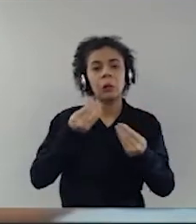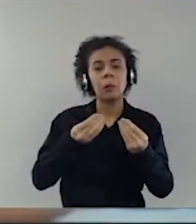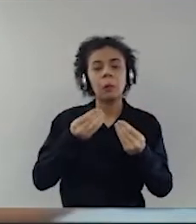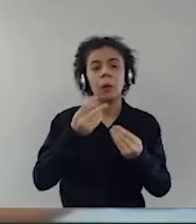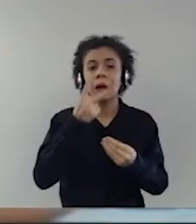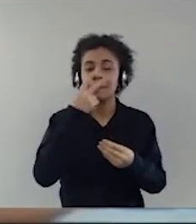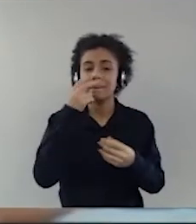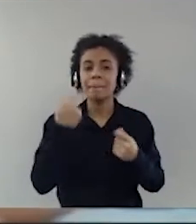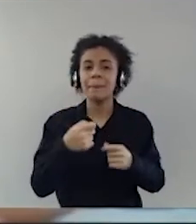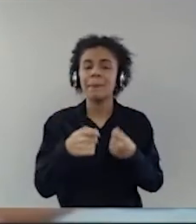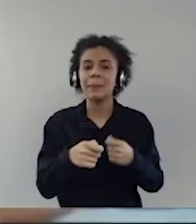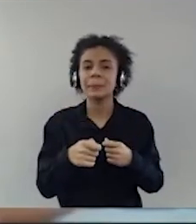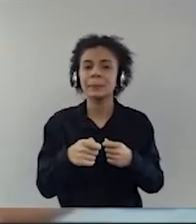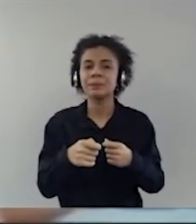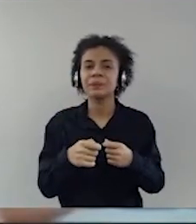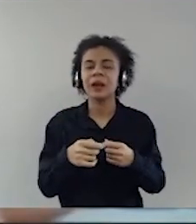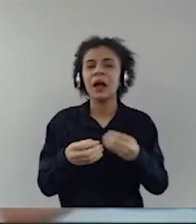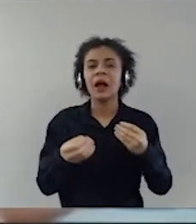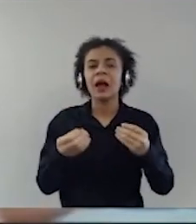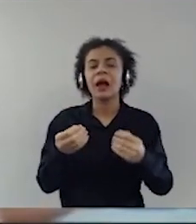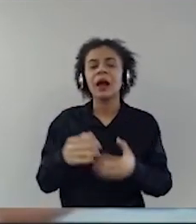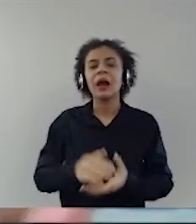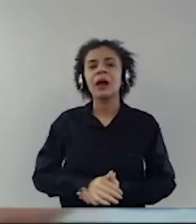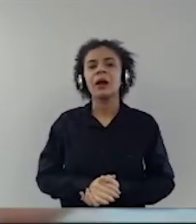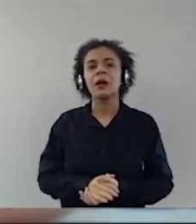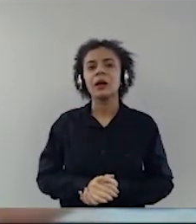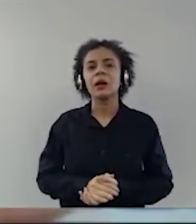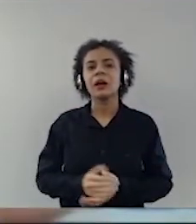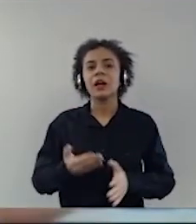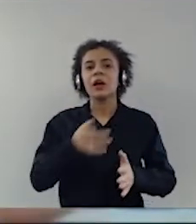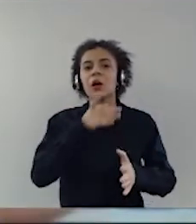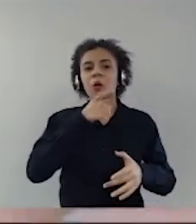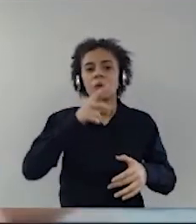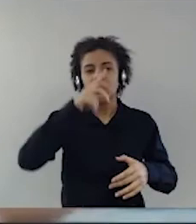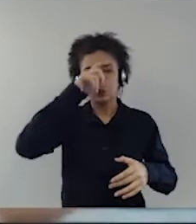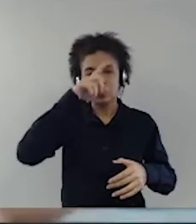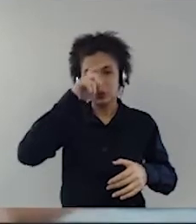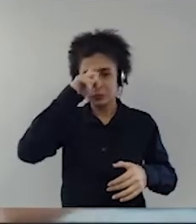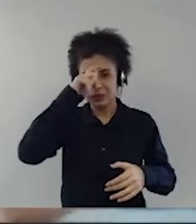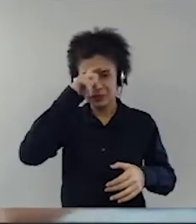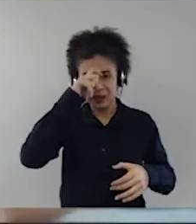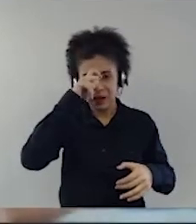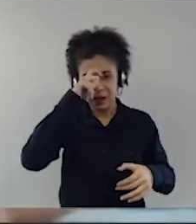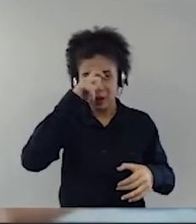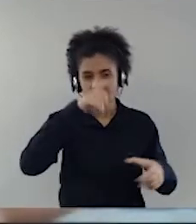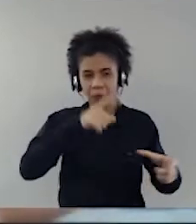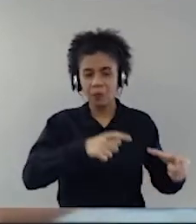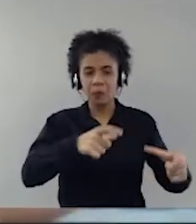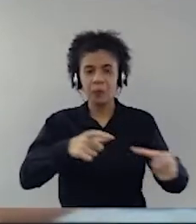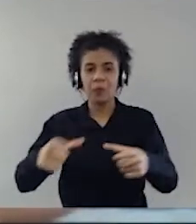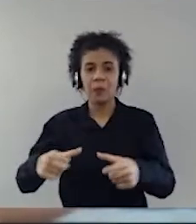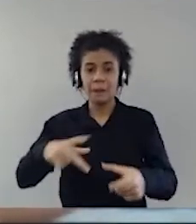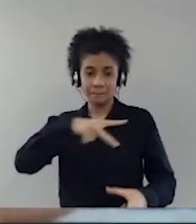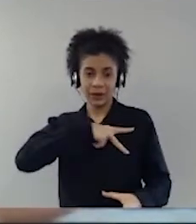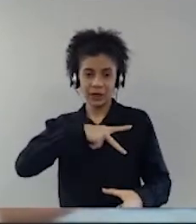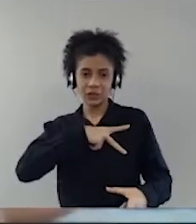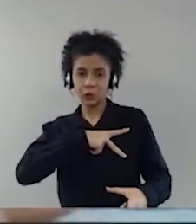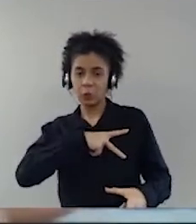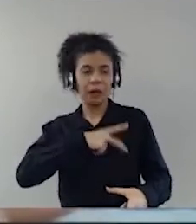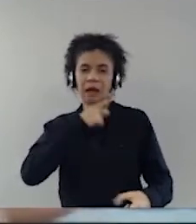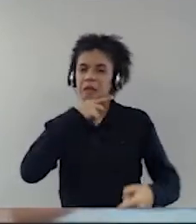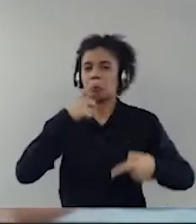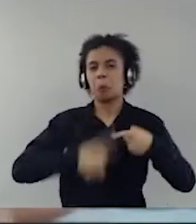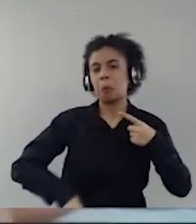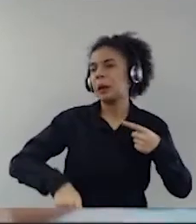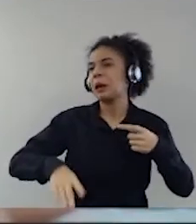agora dizendo que aquela forma de tirar os leitos ou ocupar os leitos dos hospitais privados não é